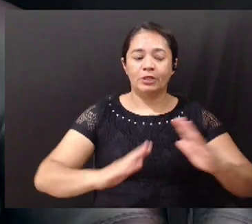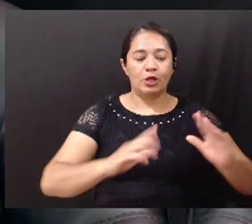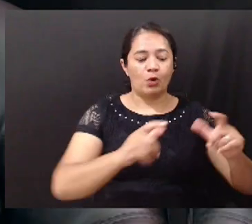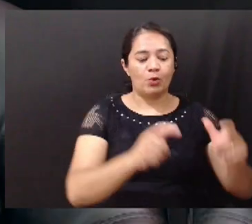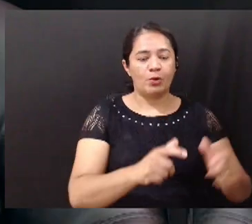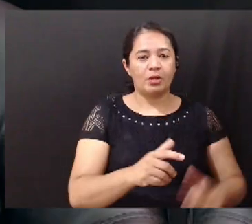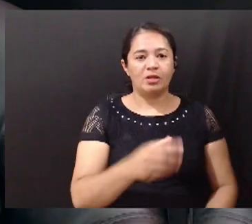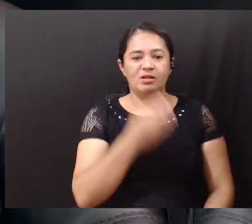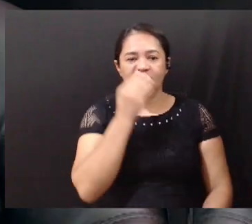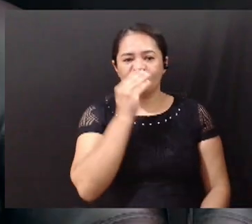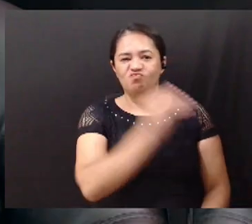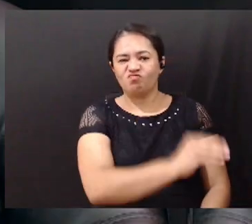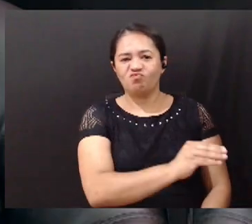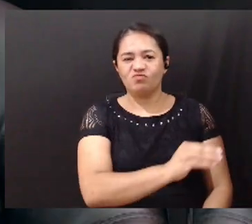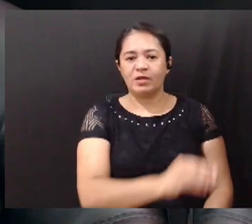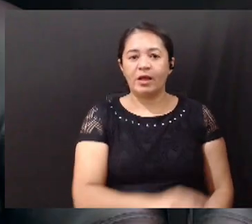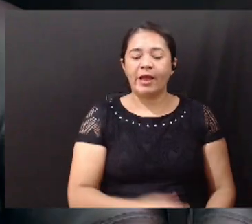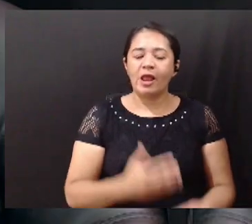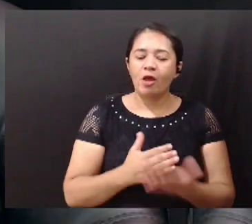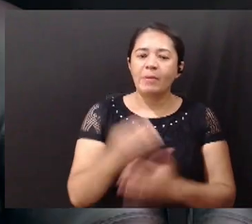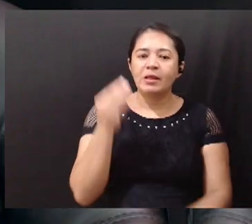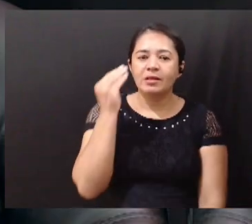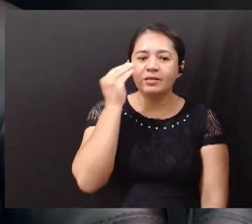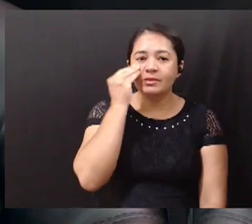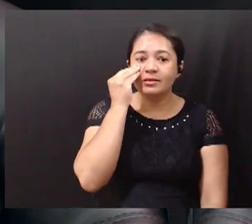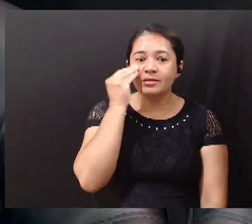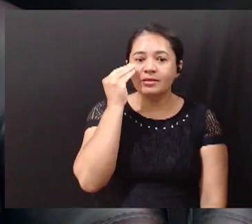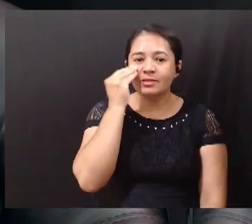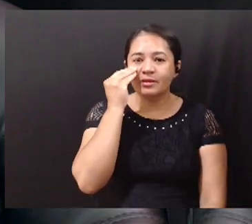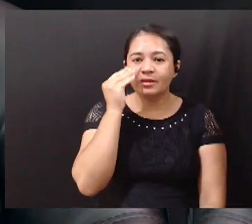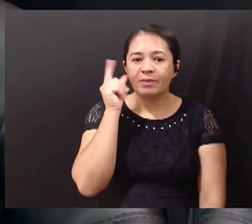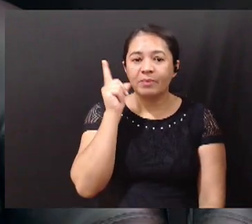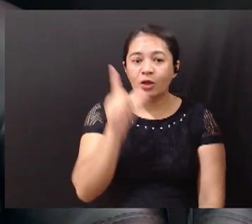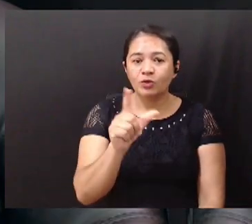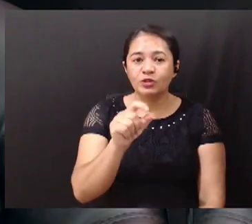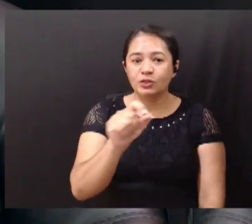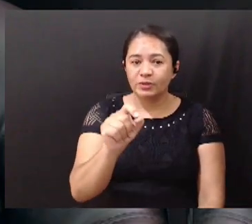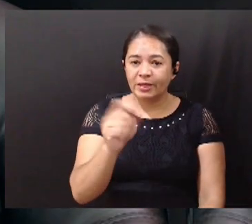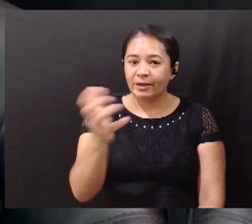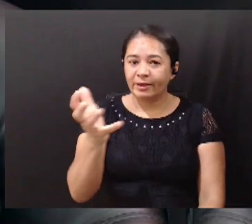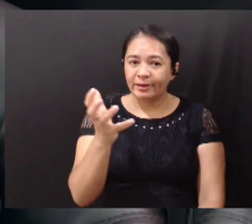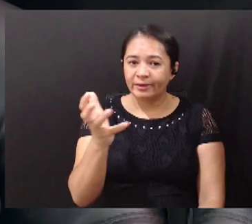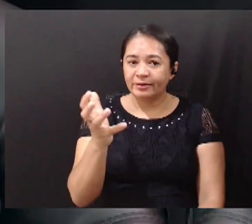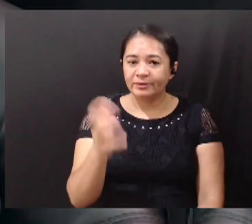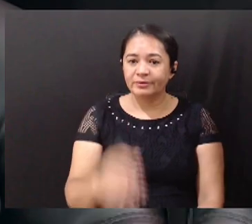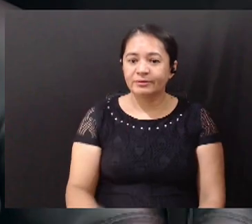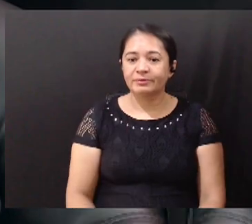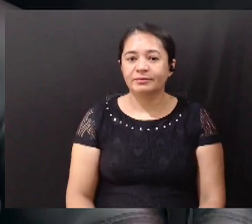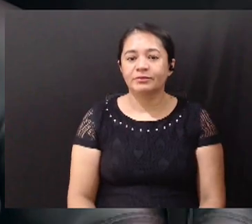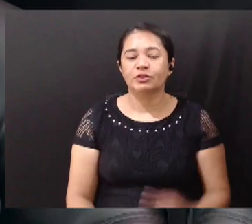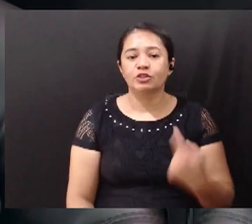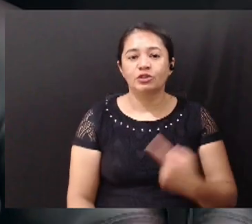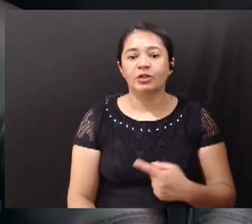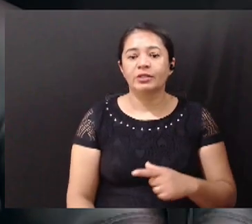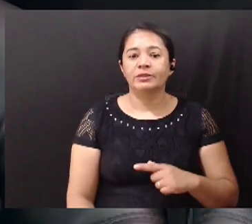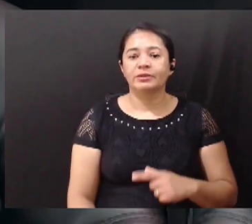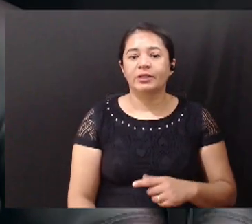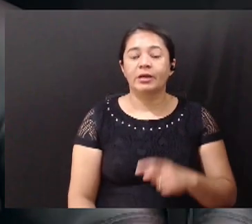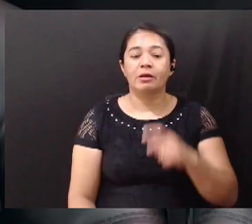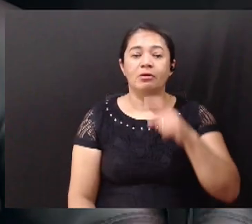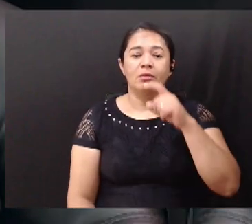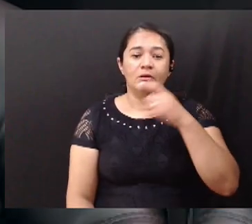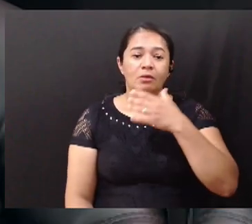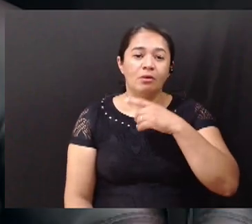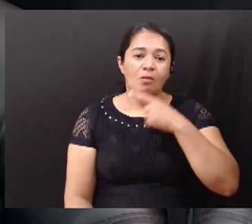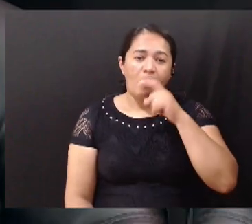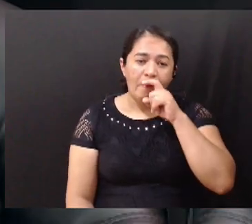começar a testar coisas para ganhar o que ela quer, né? E aí, a gente tem um pai sobrecarregado,